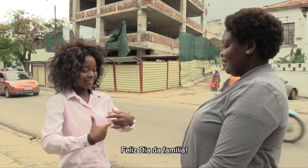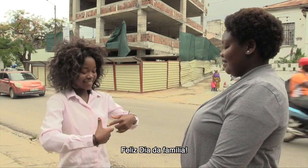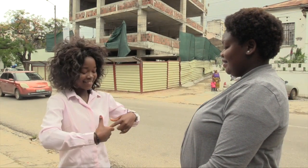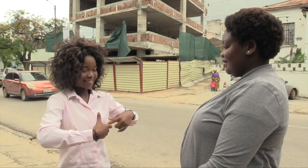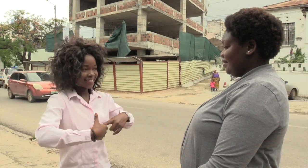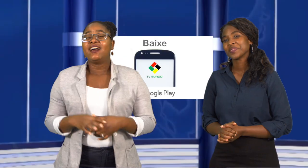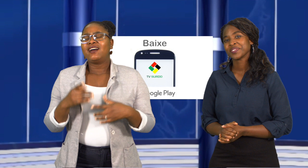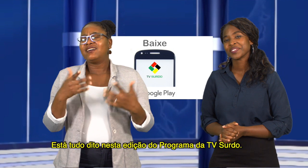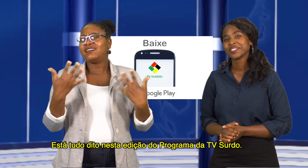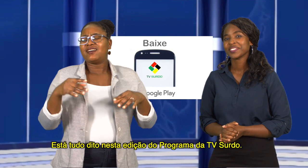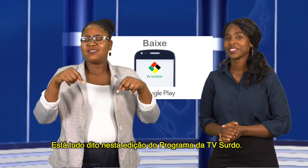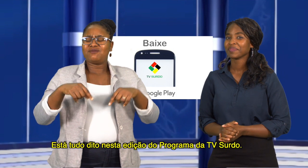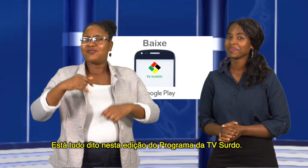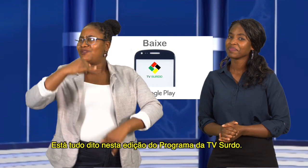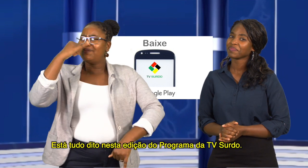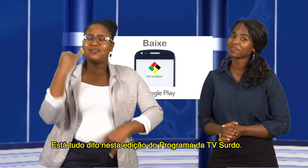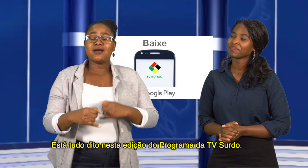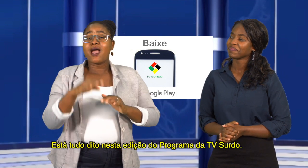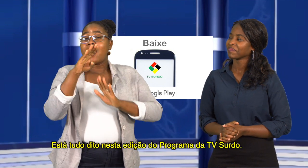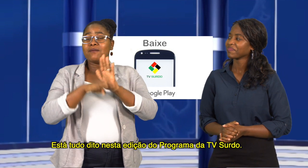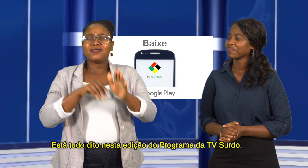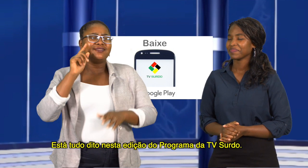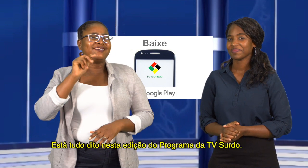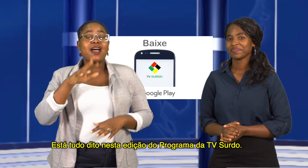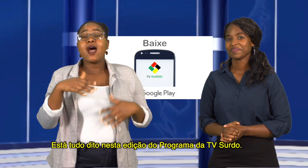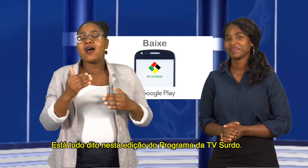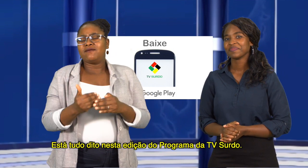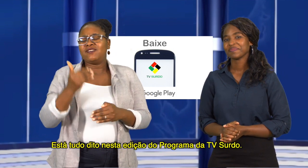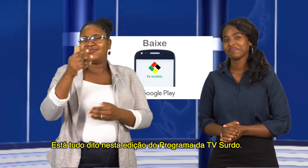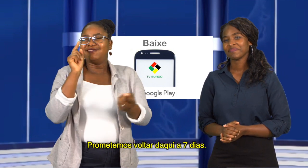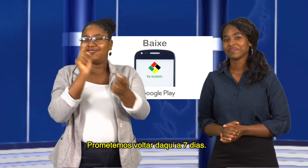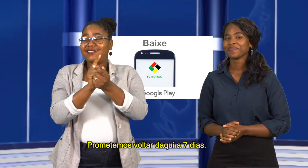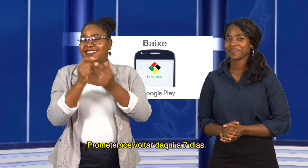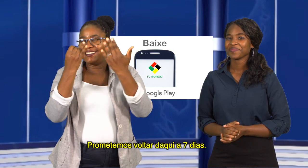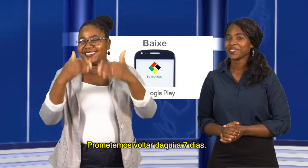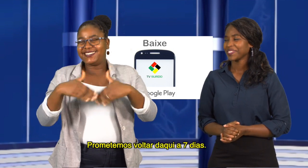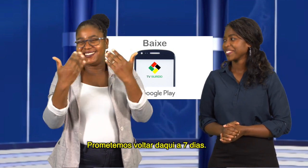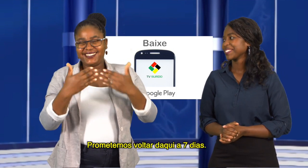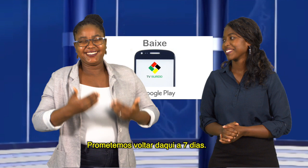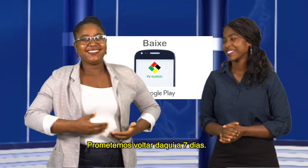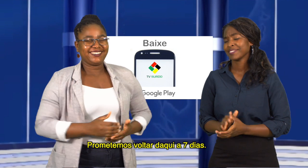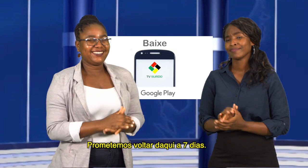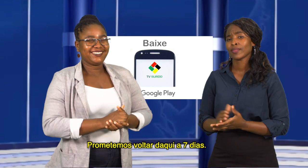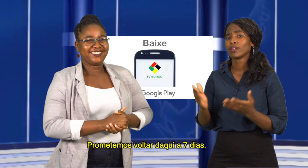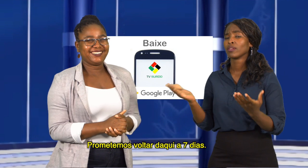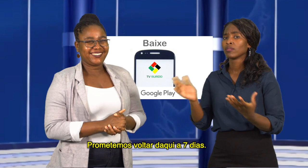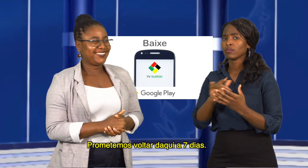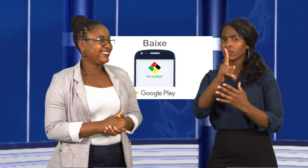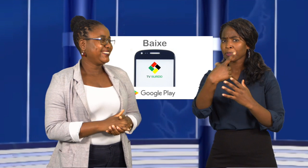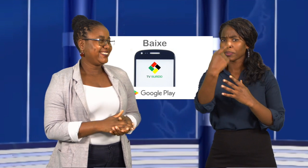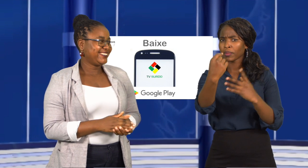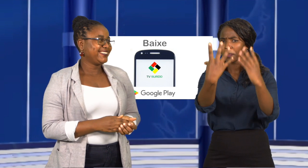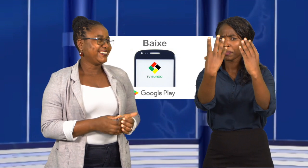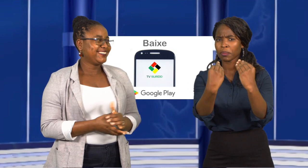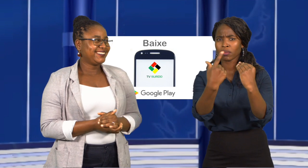família. Está tudo dito nesta edição do programa da TV Surdo. Prometemos voltar daqui a 7 dias.